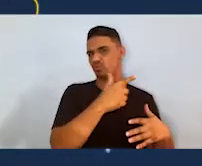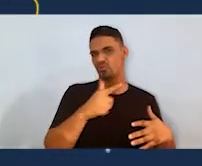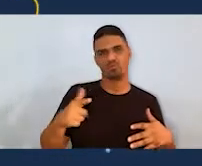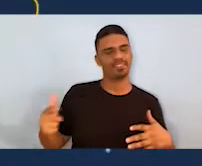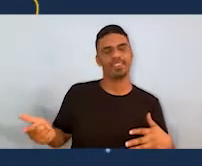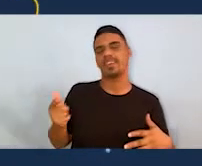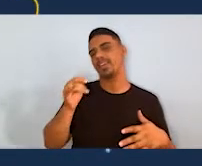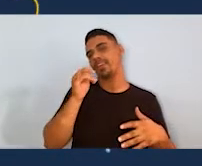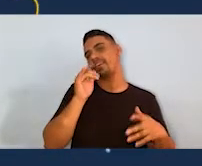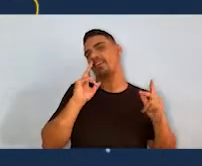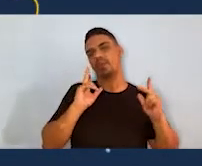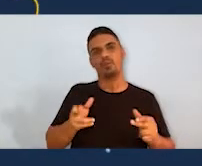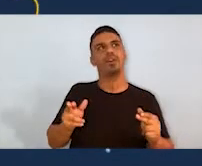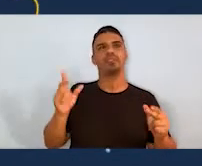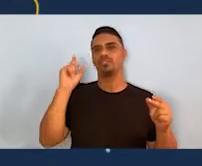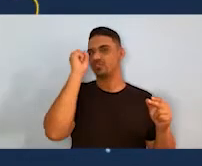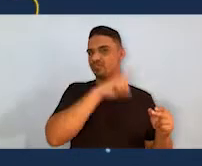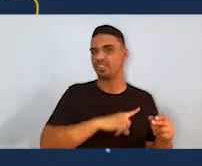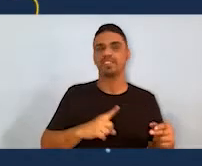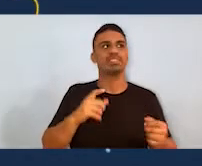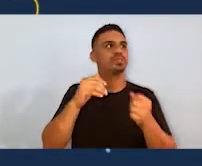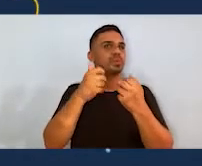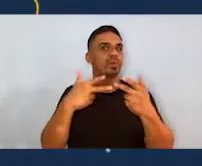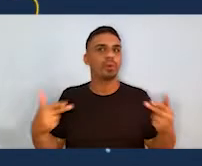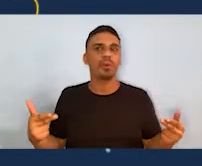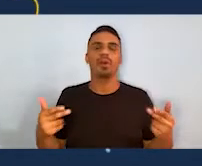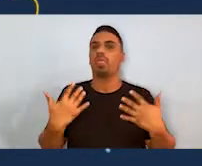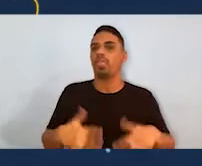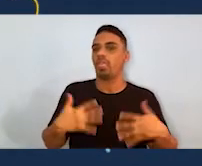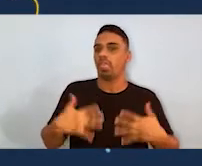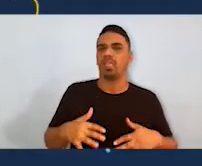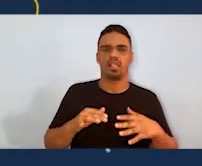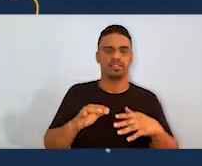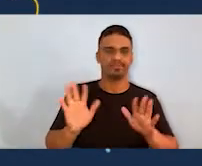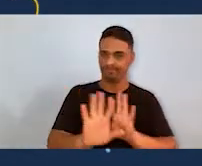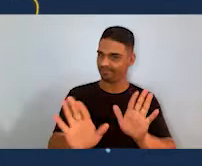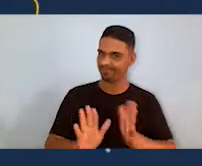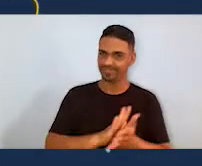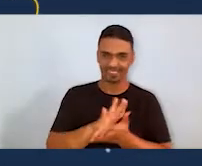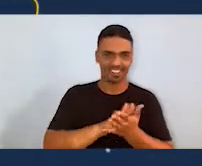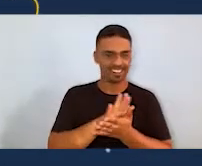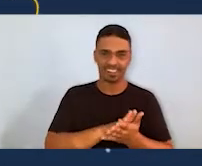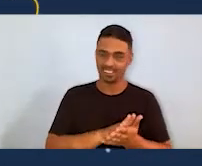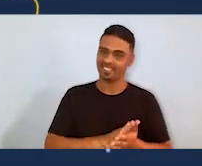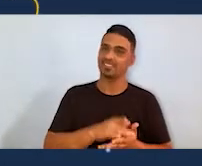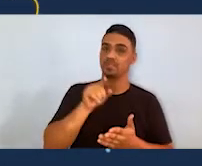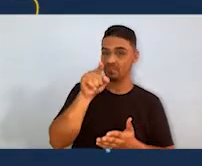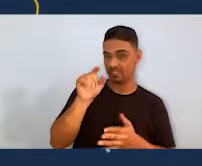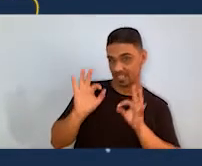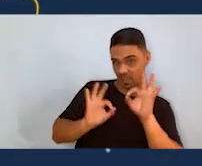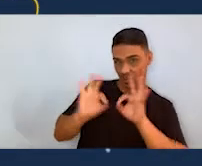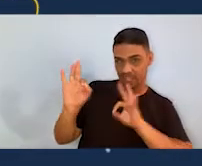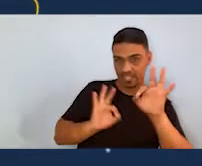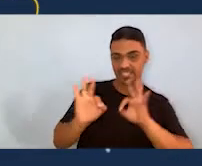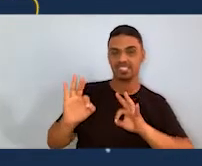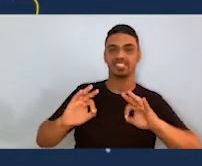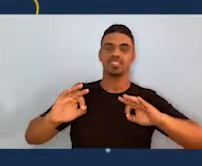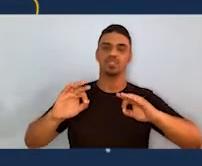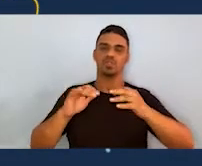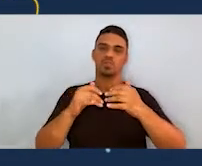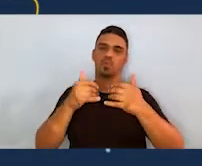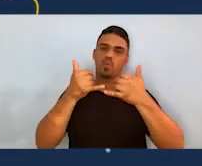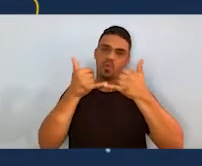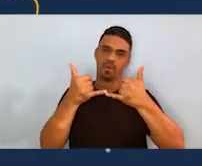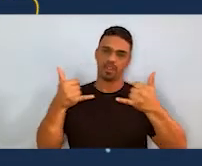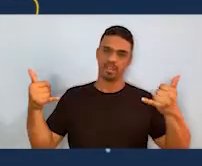tem não tem tanto segredo no contexto simples de que você está organizando aí uma linha de